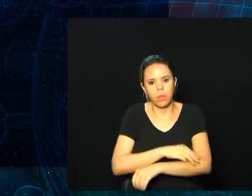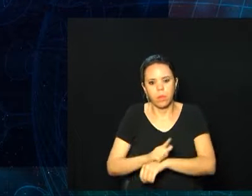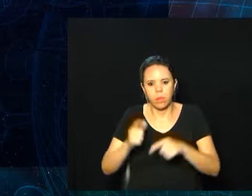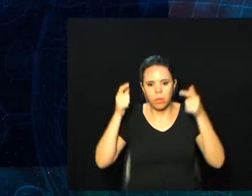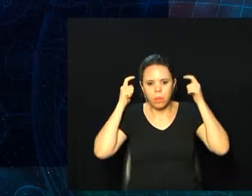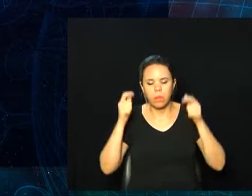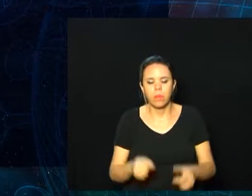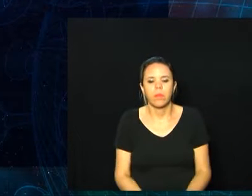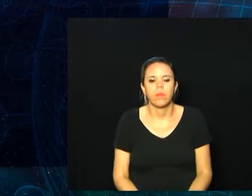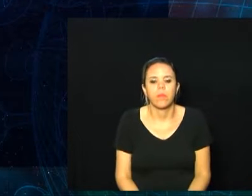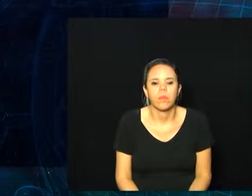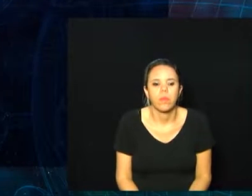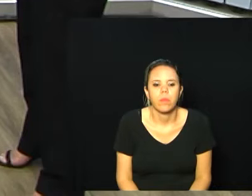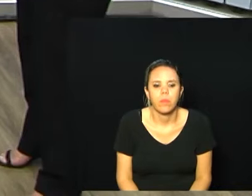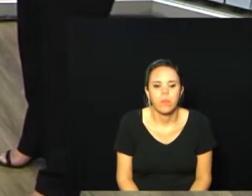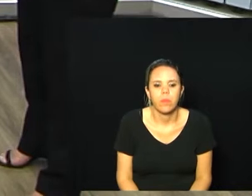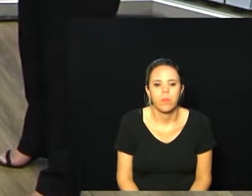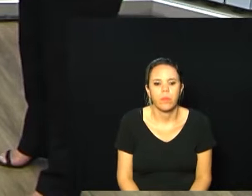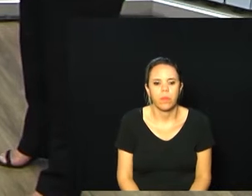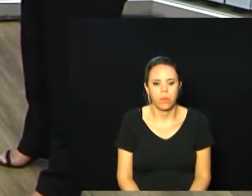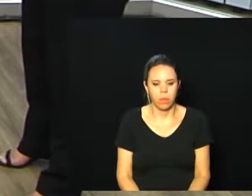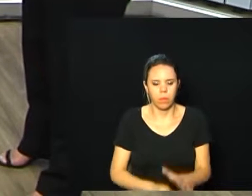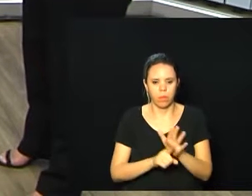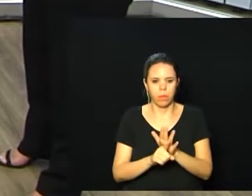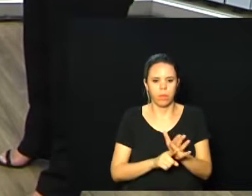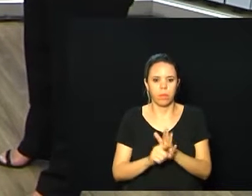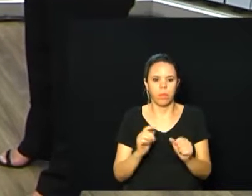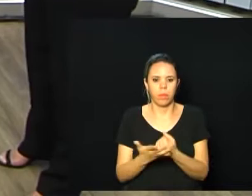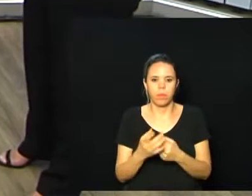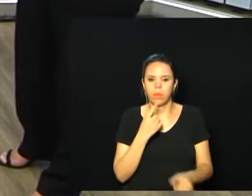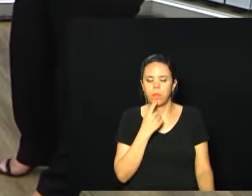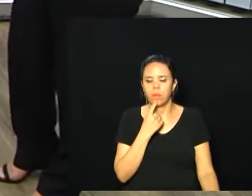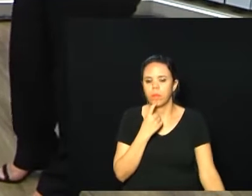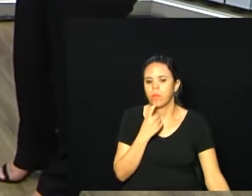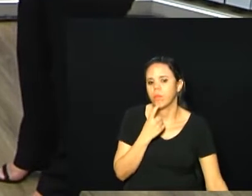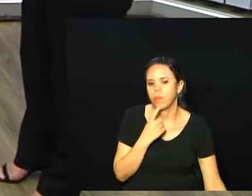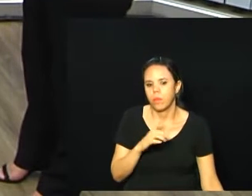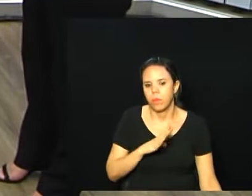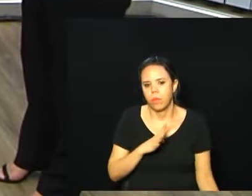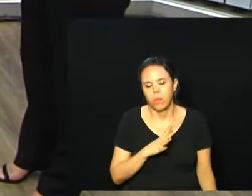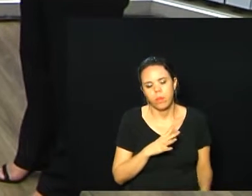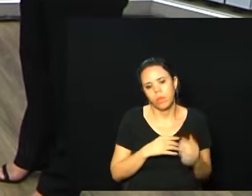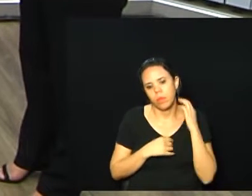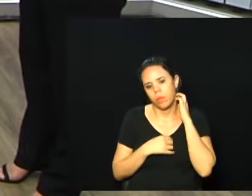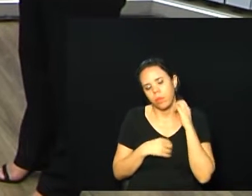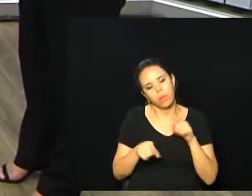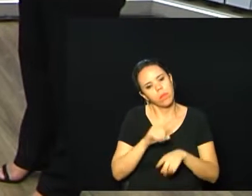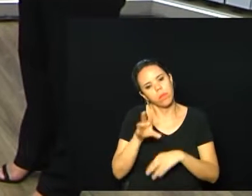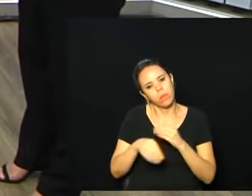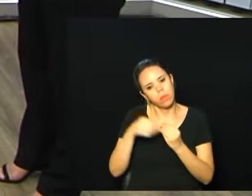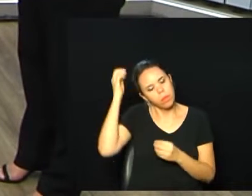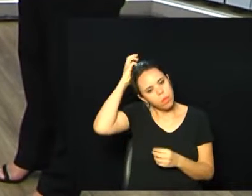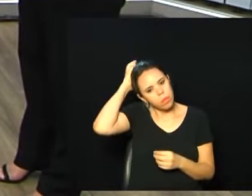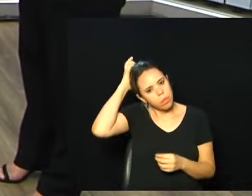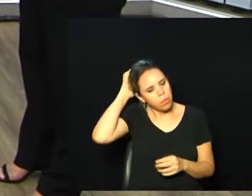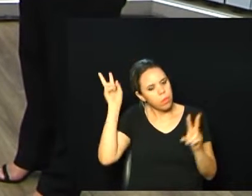Morungaba e Olambra. Mina, estes aí foram os dados da Covid aqui em Campinas e também na nossa região. E você também atualiza